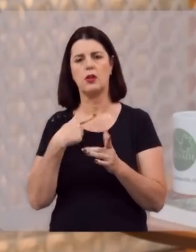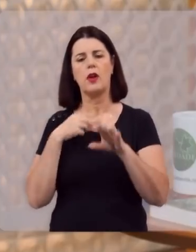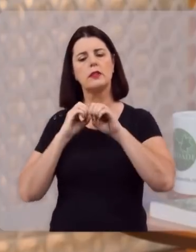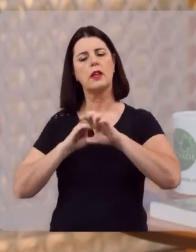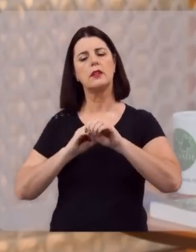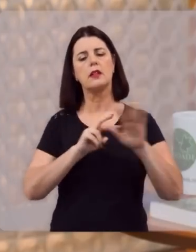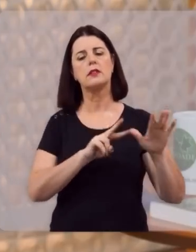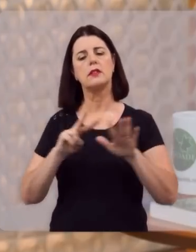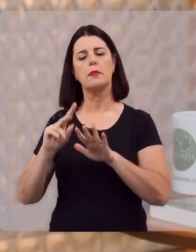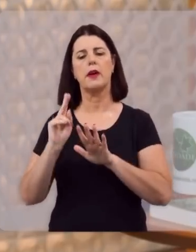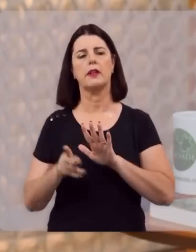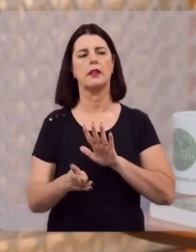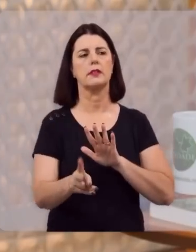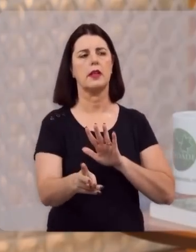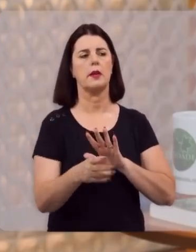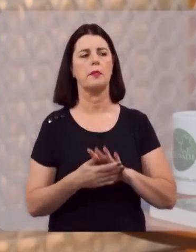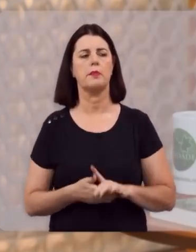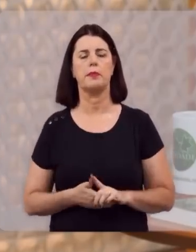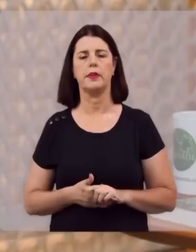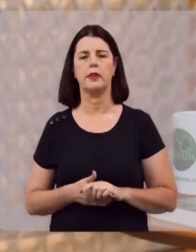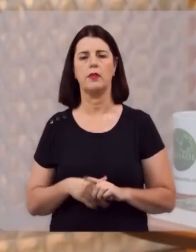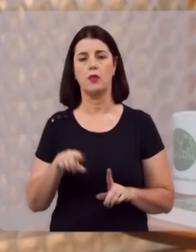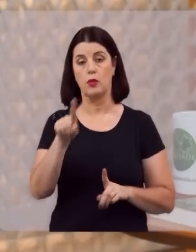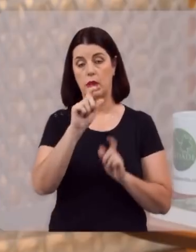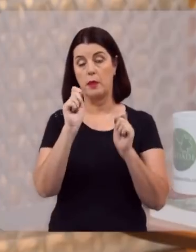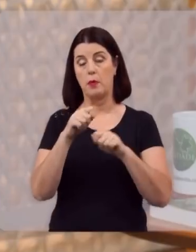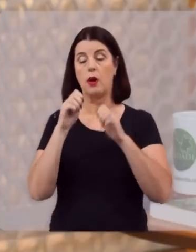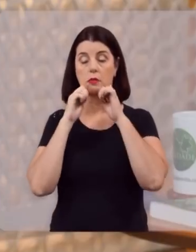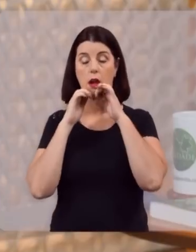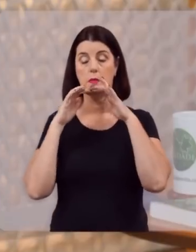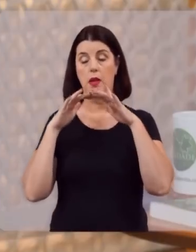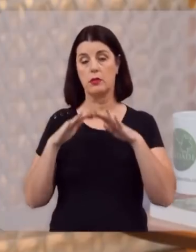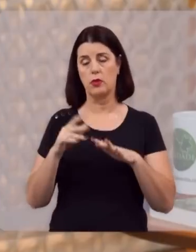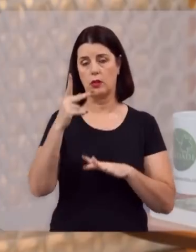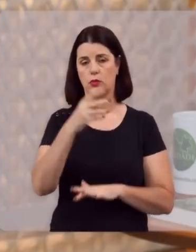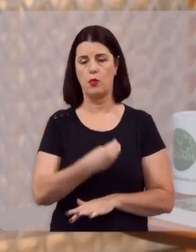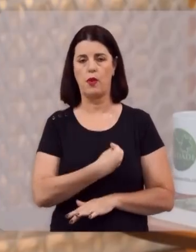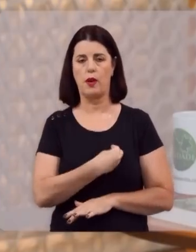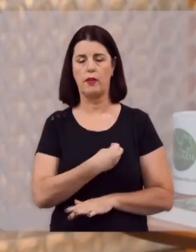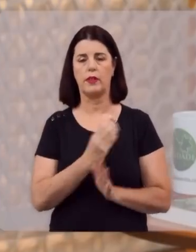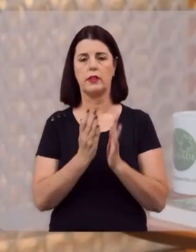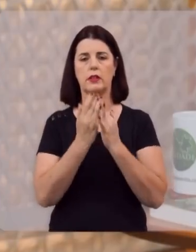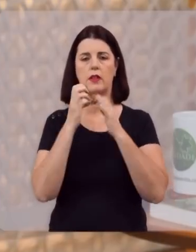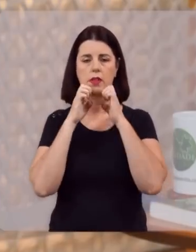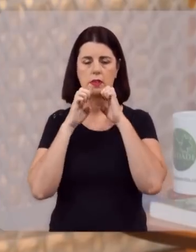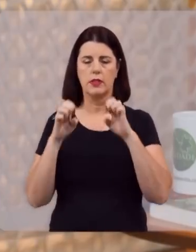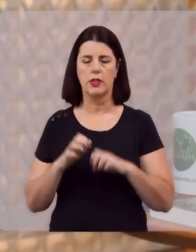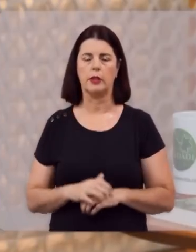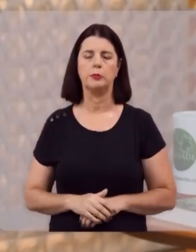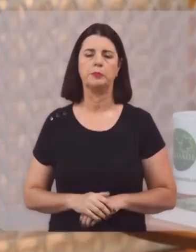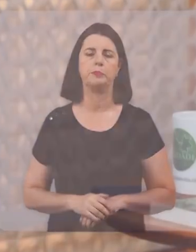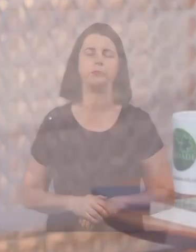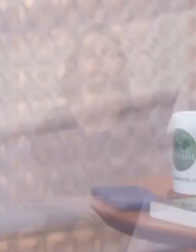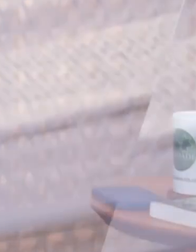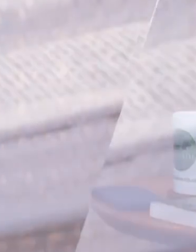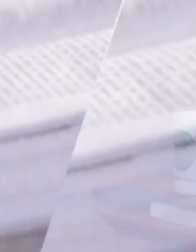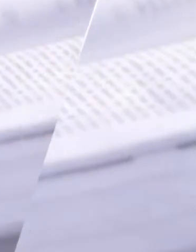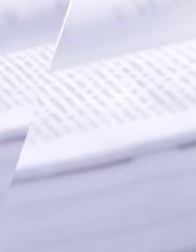nós temos ensinado aqui semana após semana nesse programa possa abençoar a sua vida por meio do Evangelho.